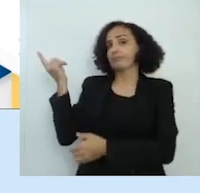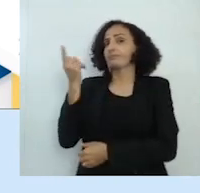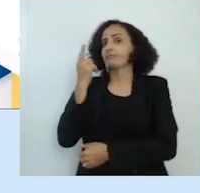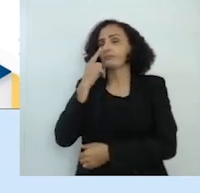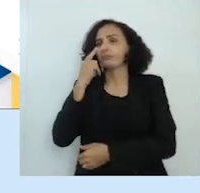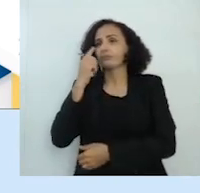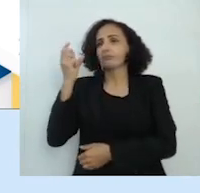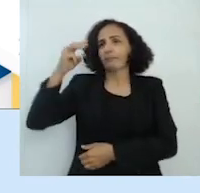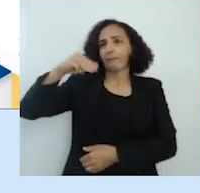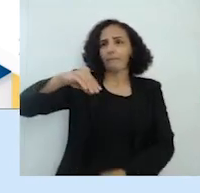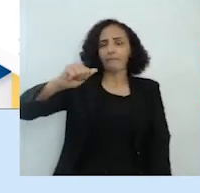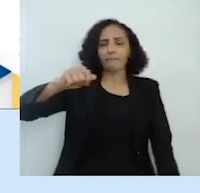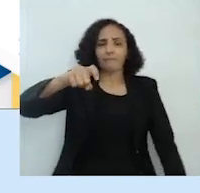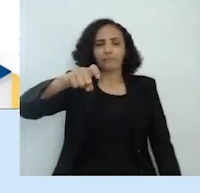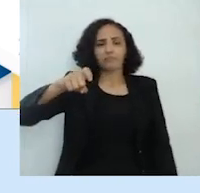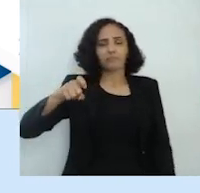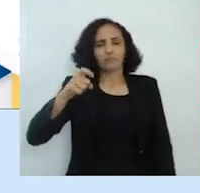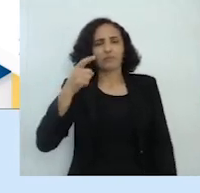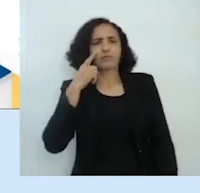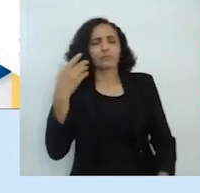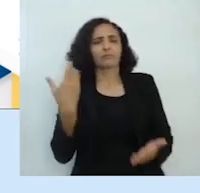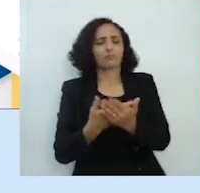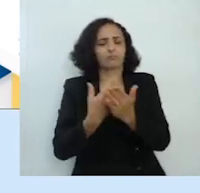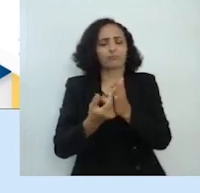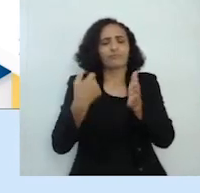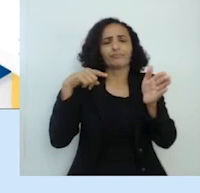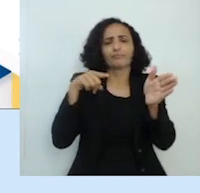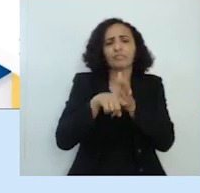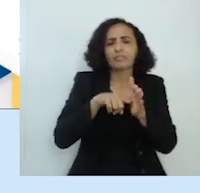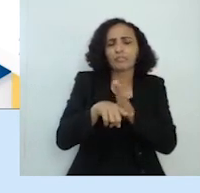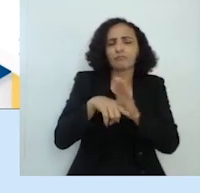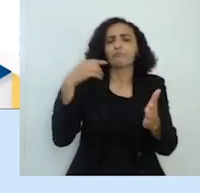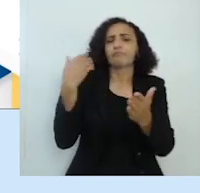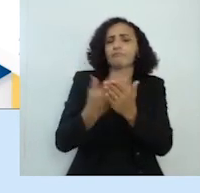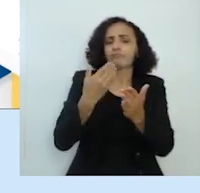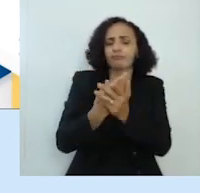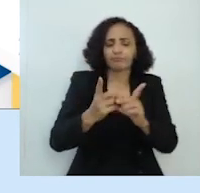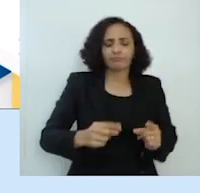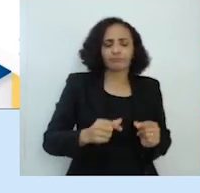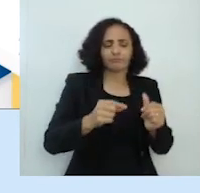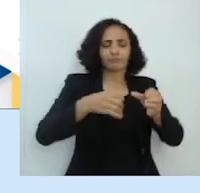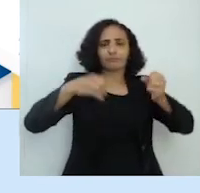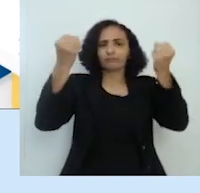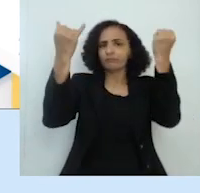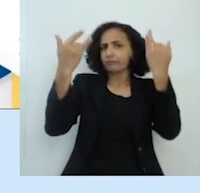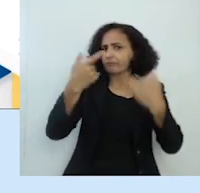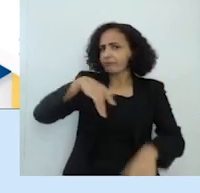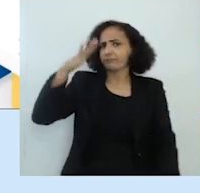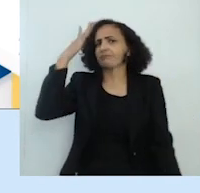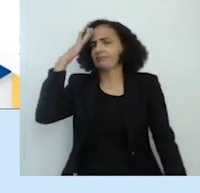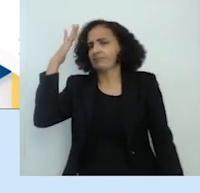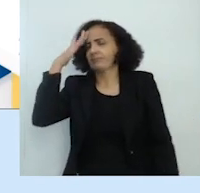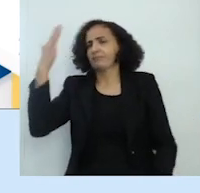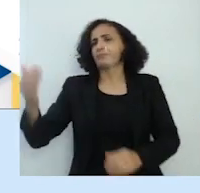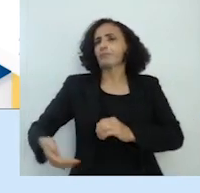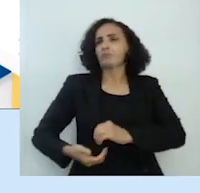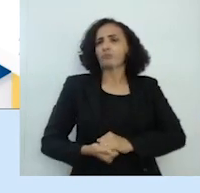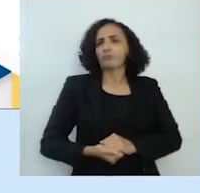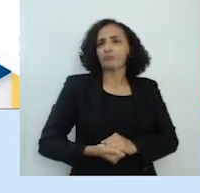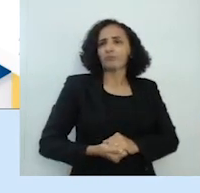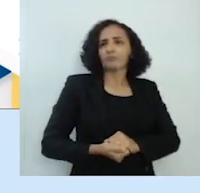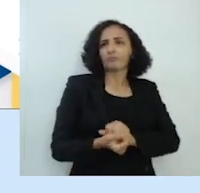esse pensador que melhor explicou o funcionamento de modo de produção capitalista. Sabiam?